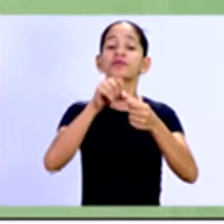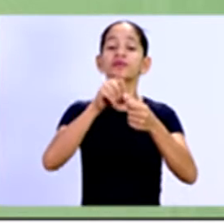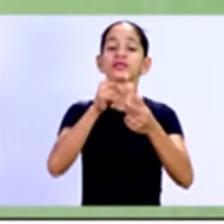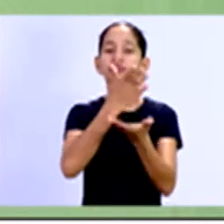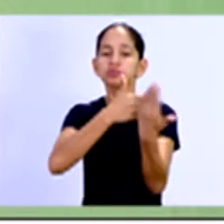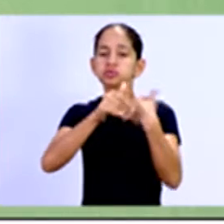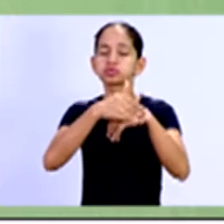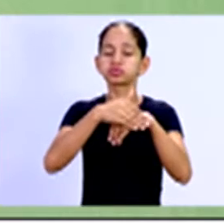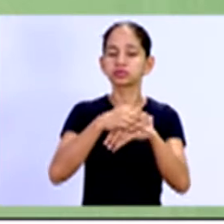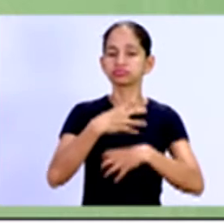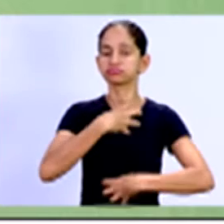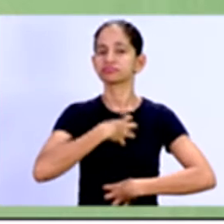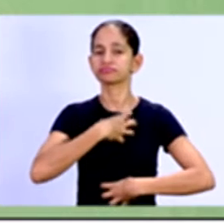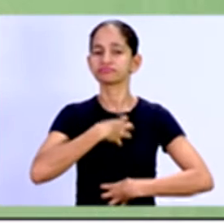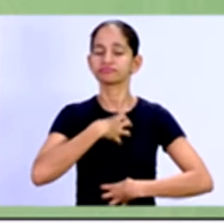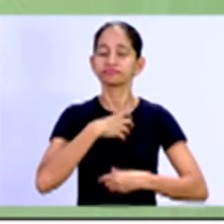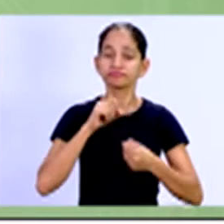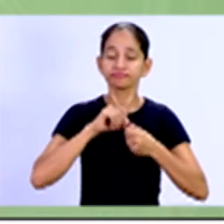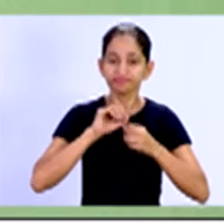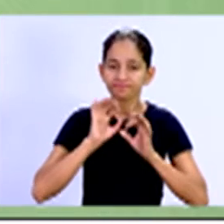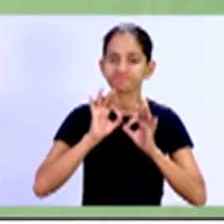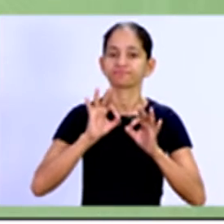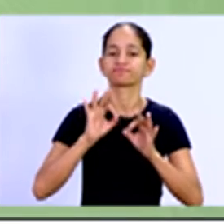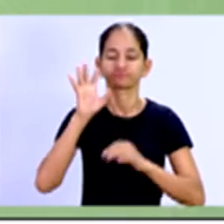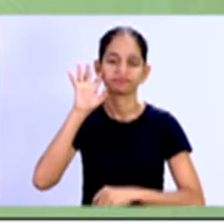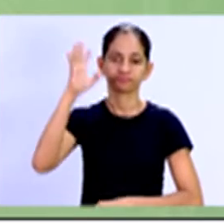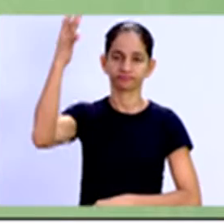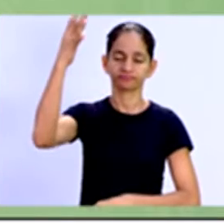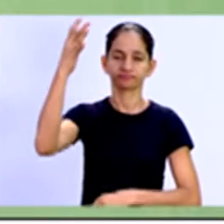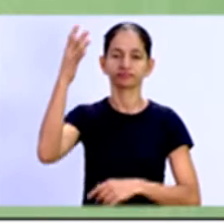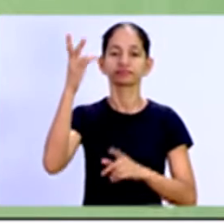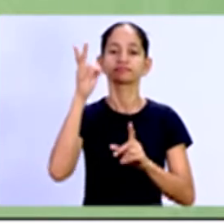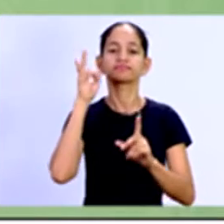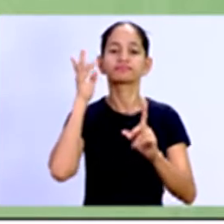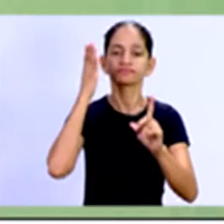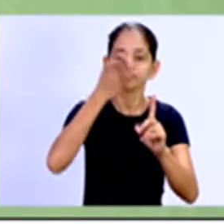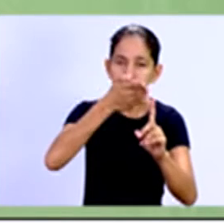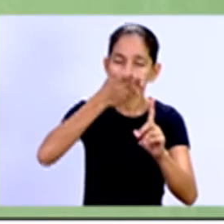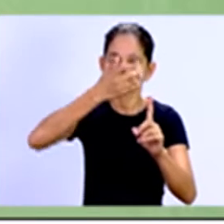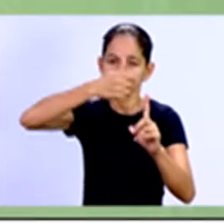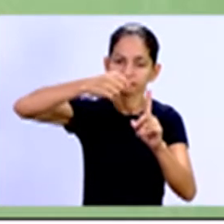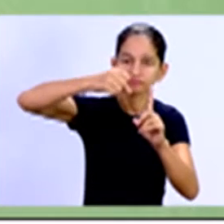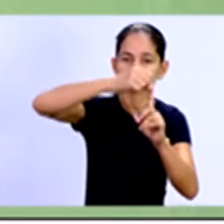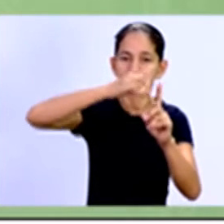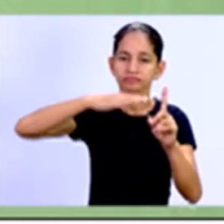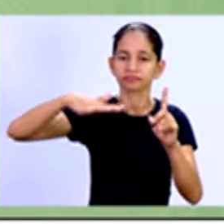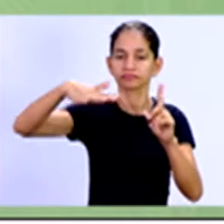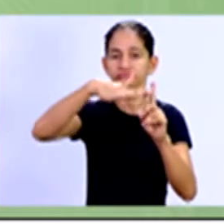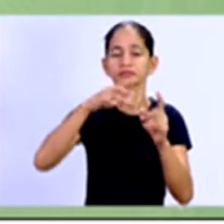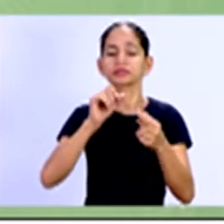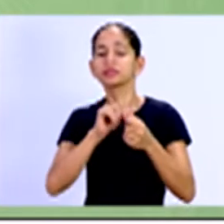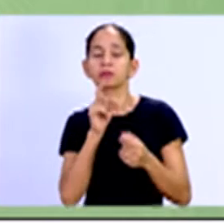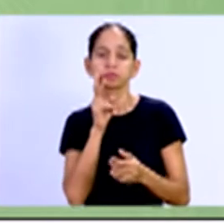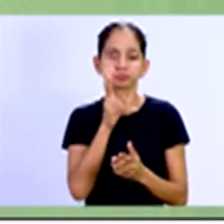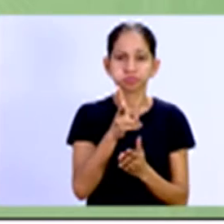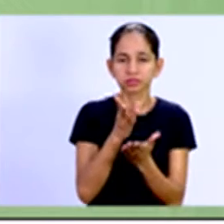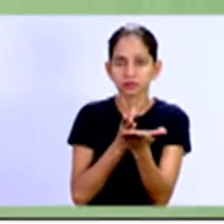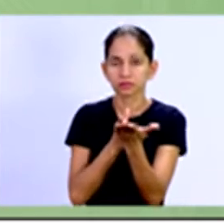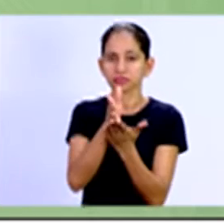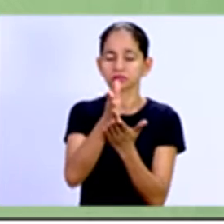sua ação possa sempre valer como princípio universal de conduta. Haja sempre como